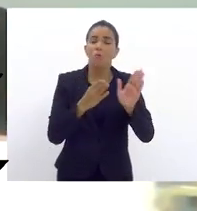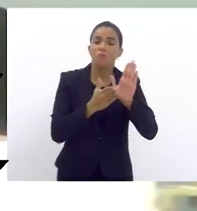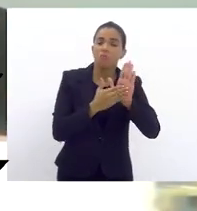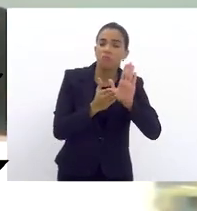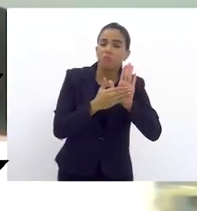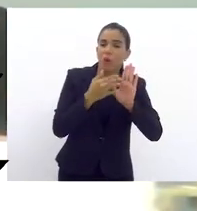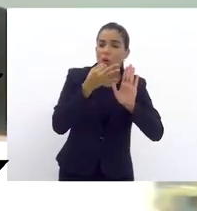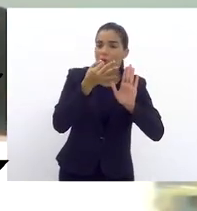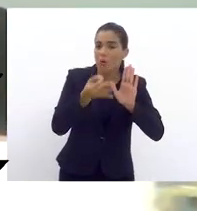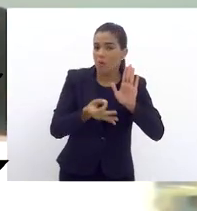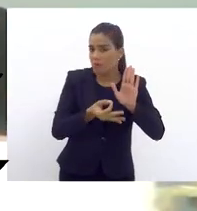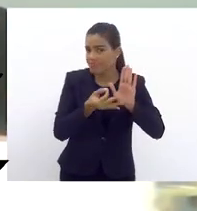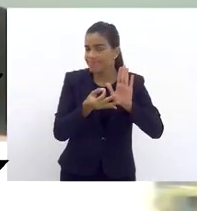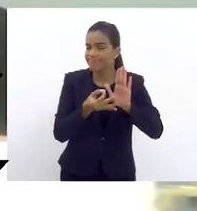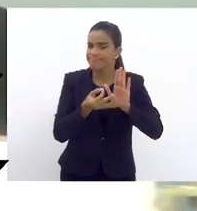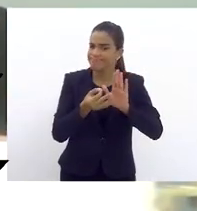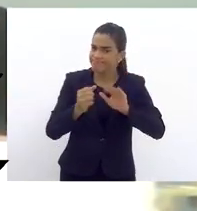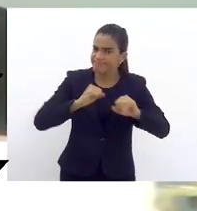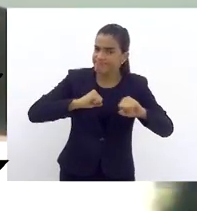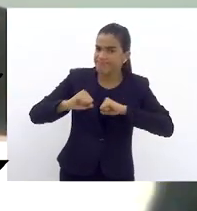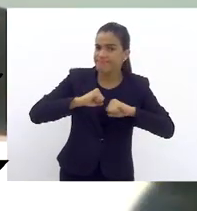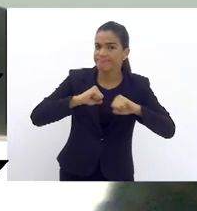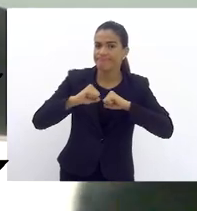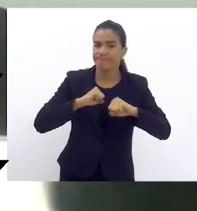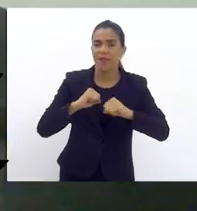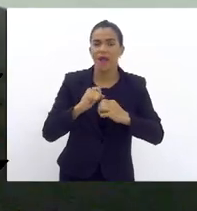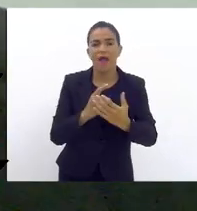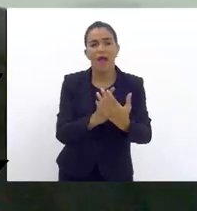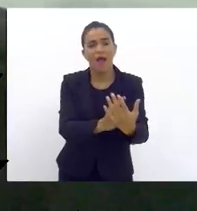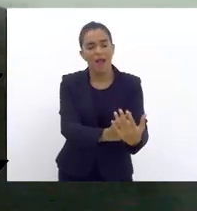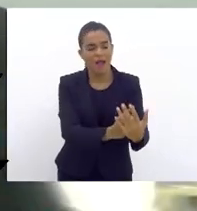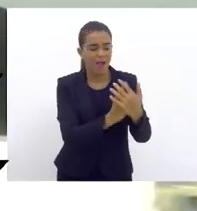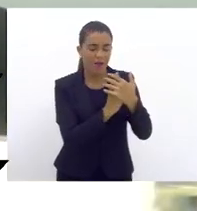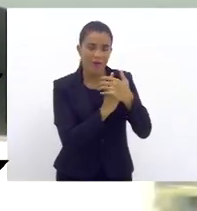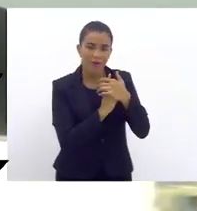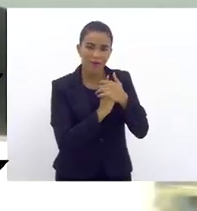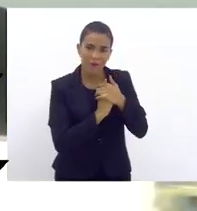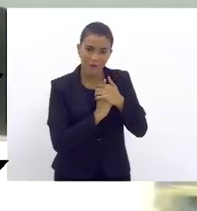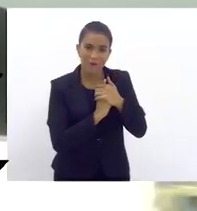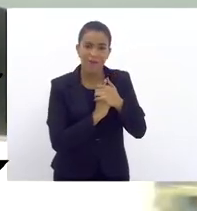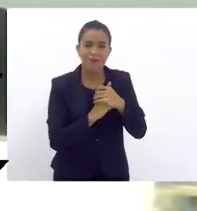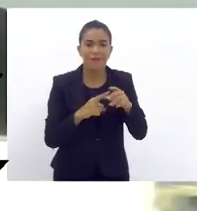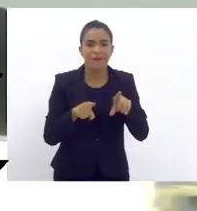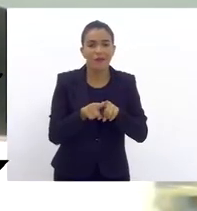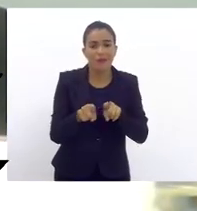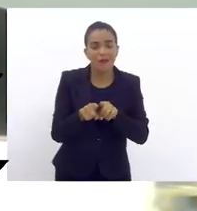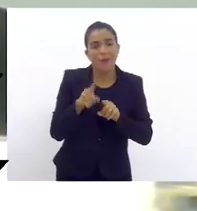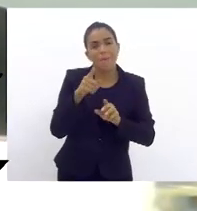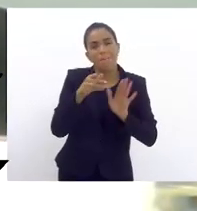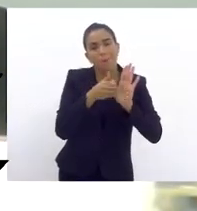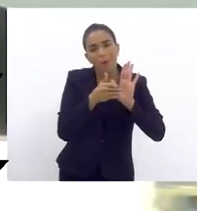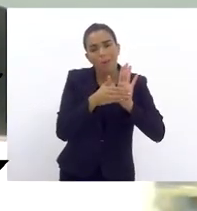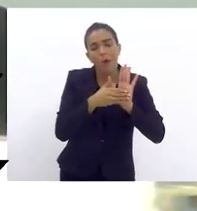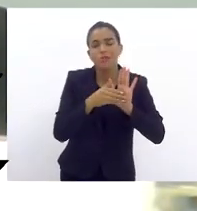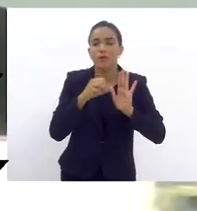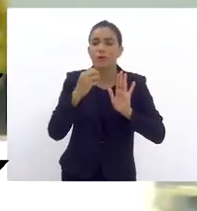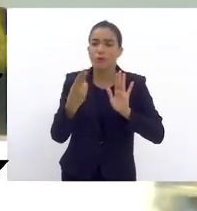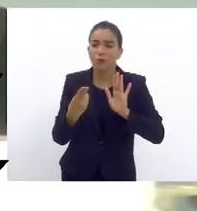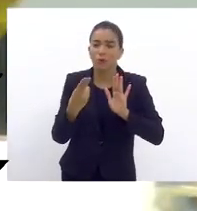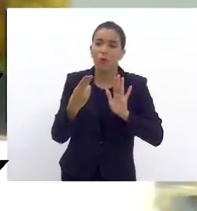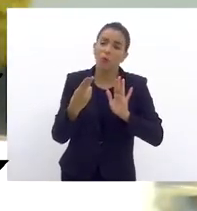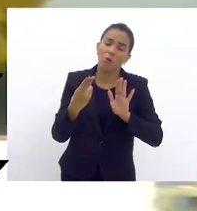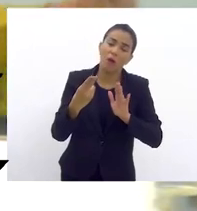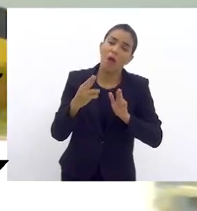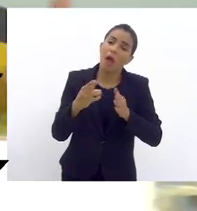e ir para luta acho que acolher essa essa última aqui seja as propostas aqui ouvindo seja depois de repente